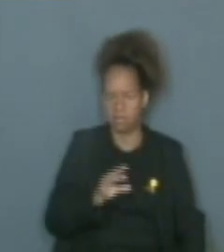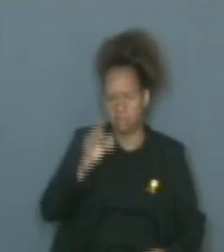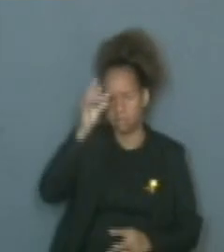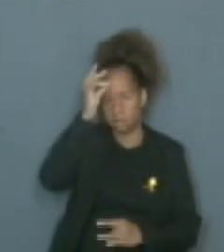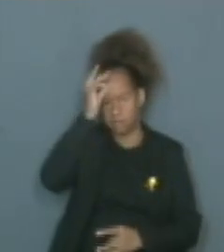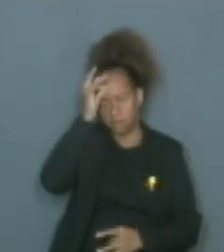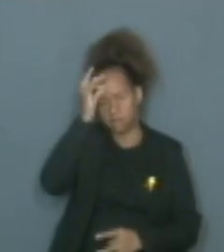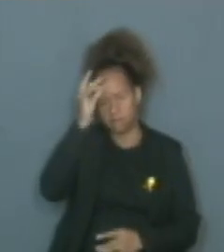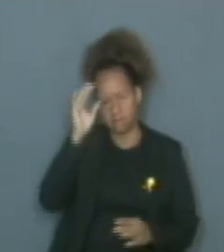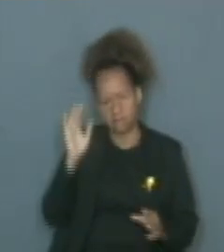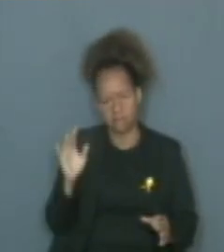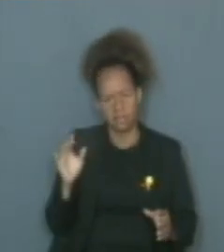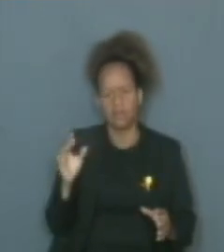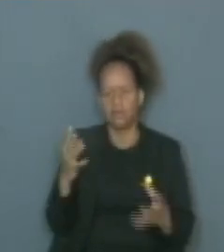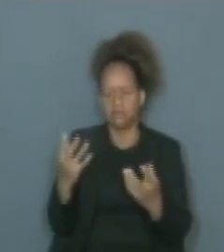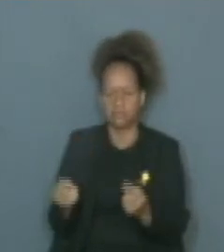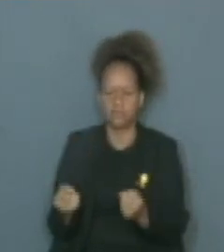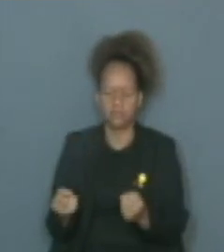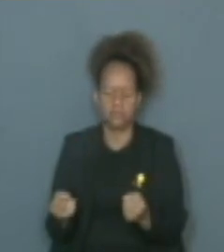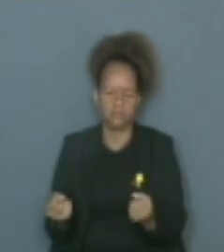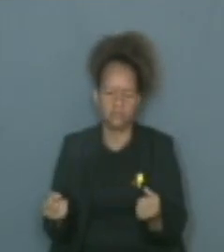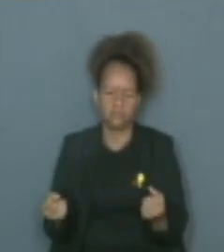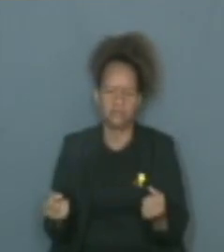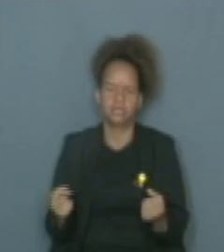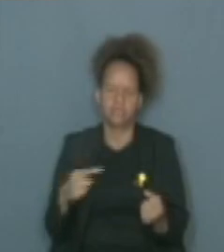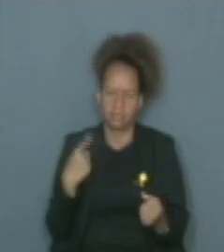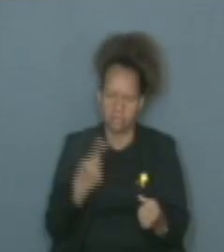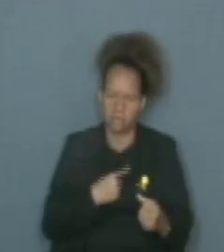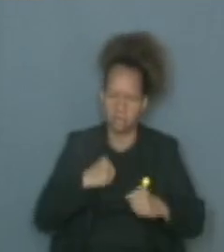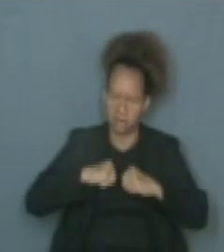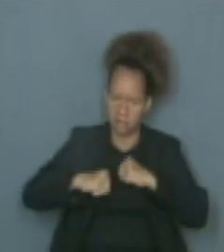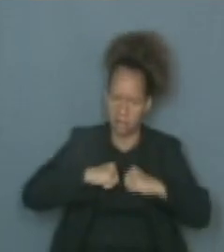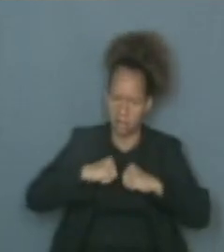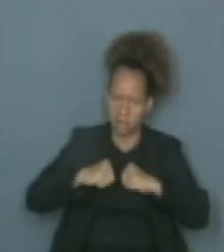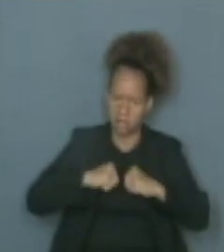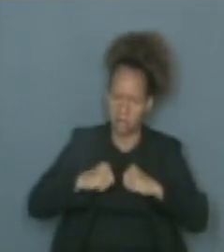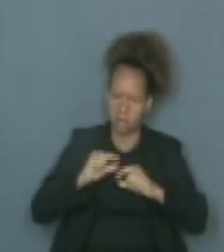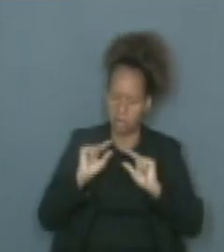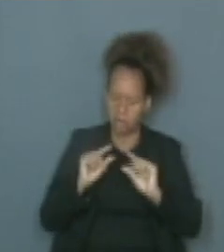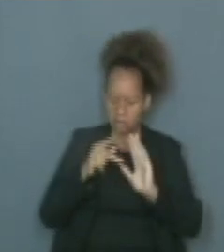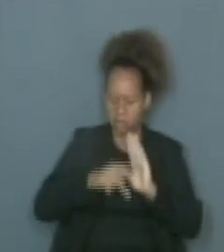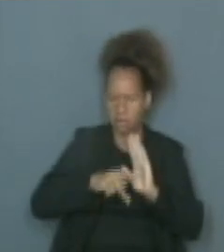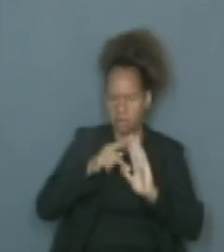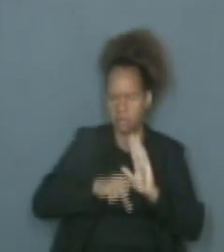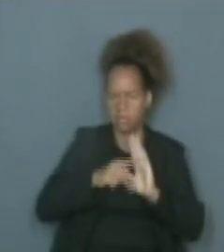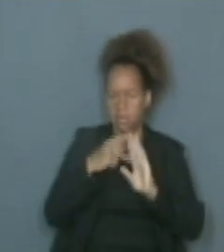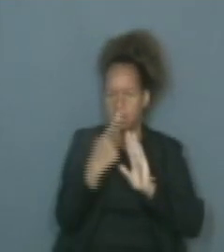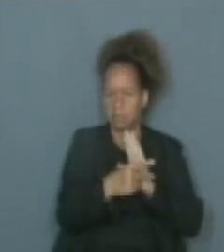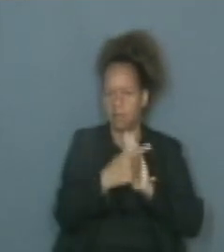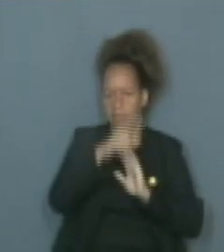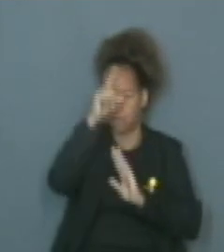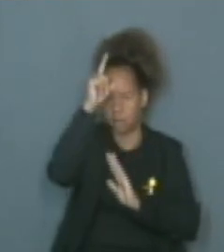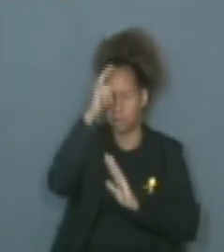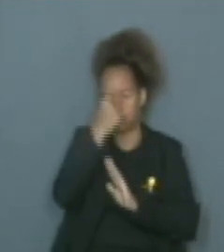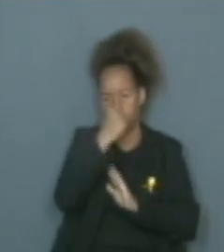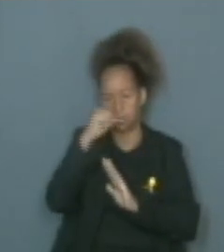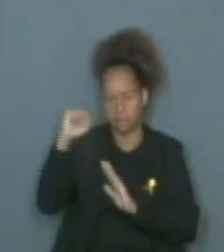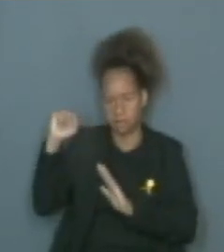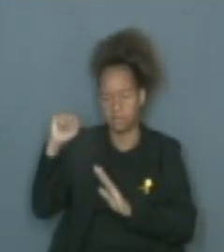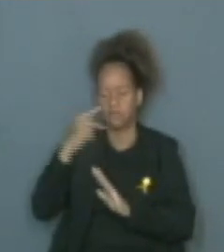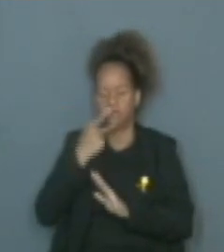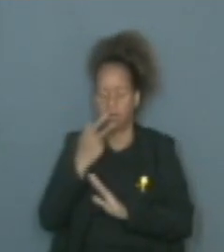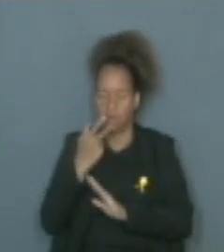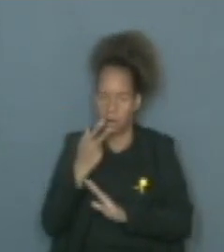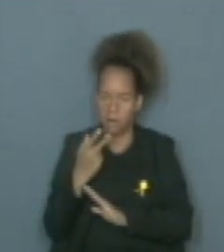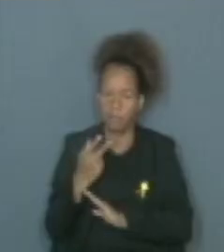de aparto concordou comigo. Nós estamos debatendo em pouco tempo um projeto que o próprio líder da situação